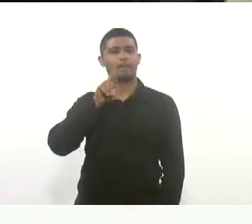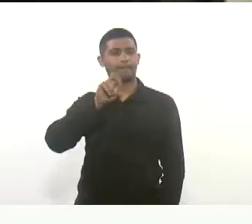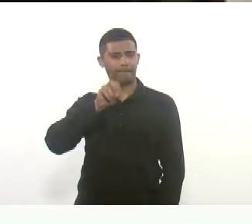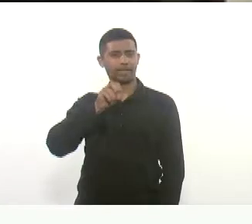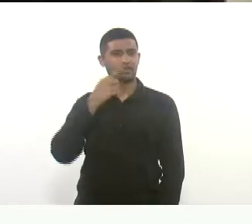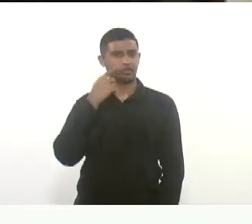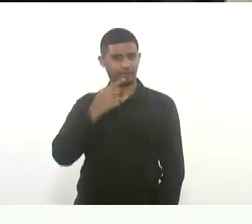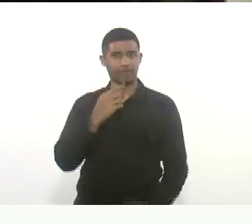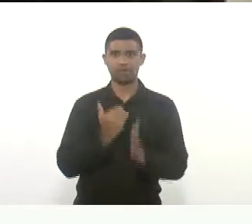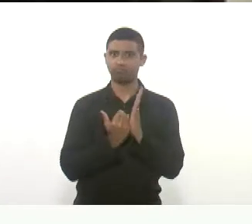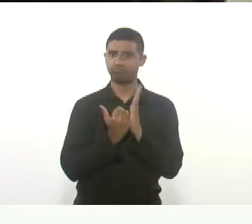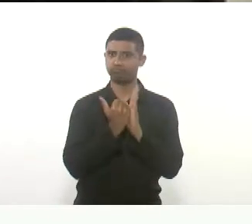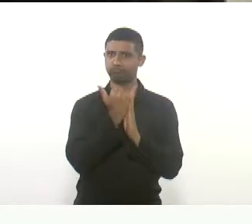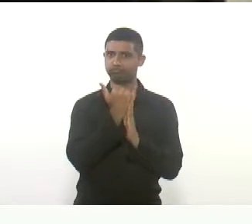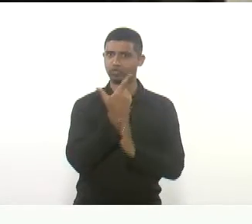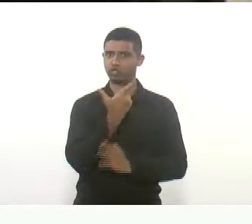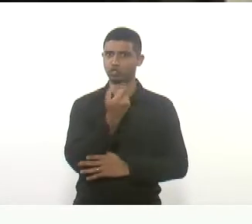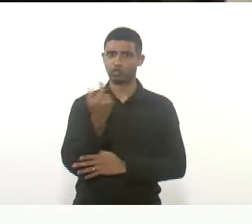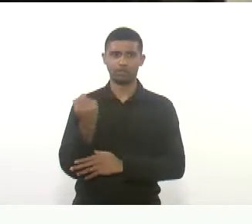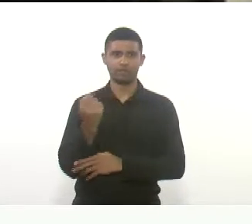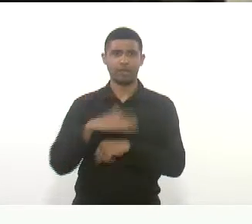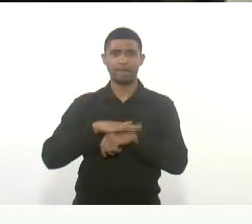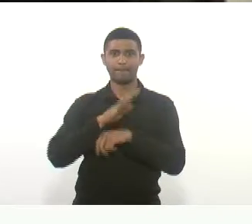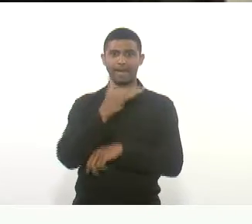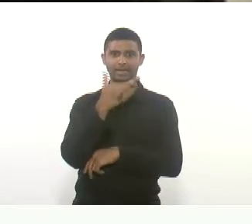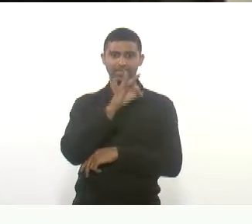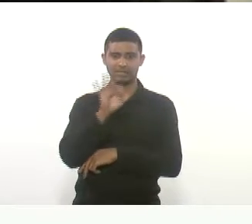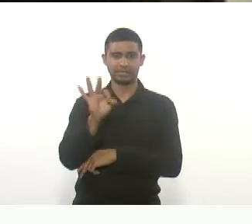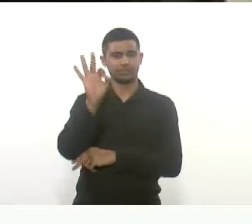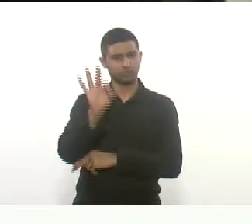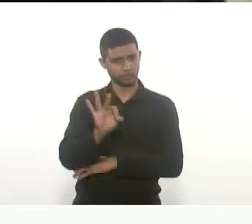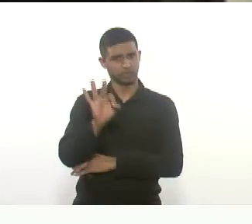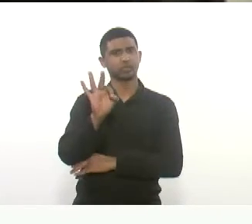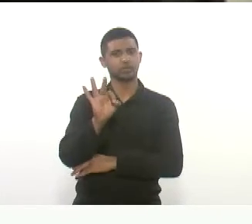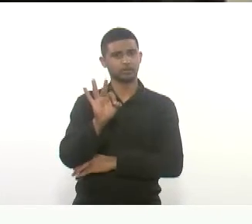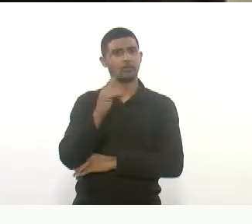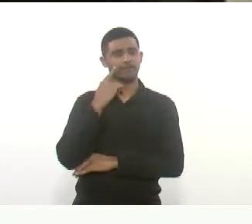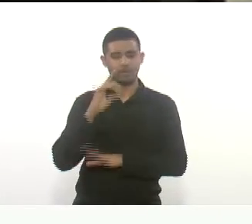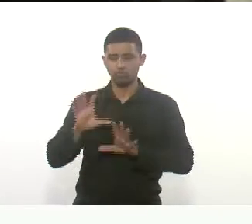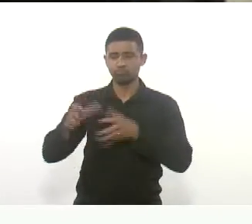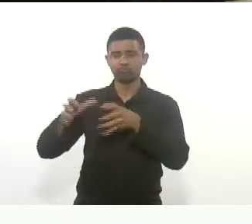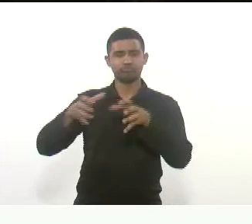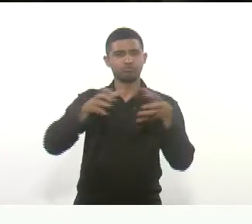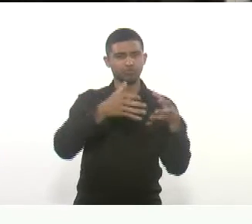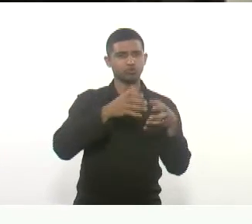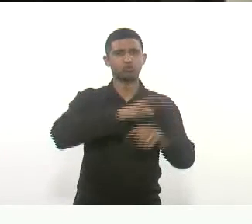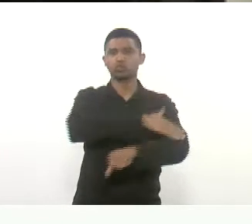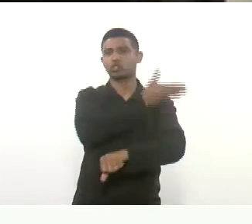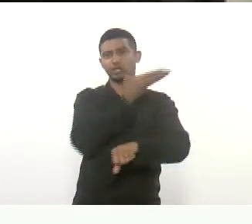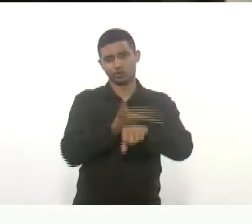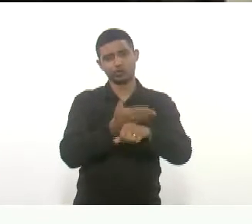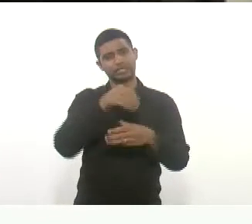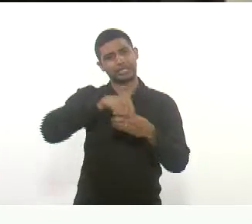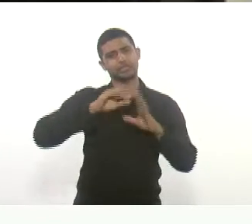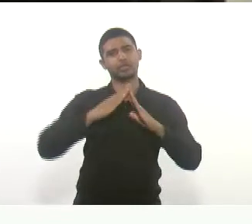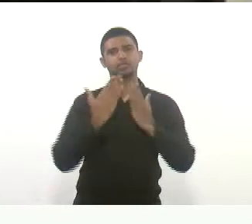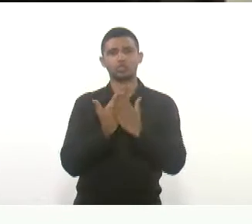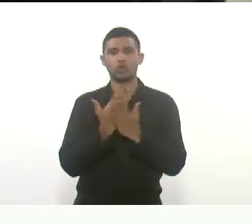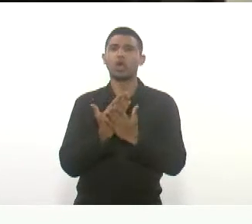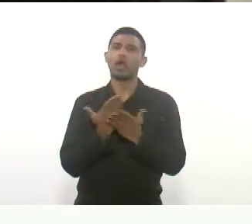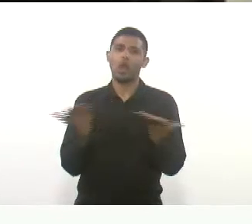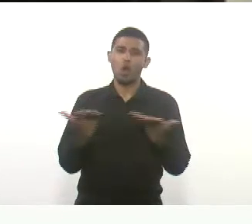ano de 2020 de mais de 100% de turmas de tempo integral em relação ao que existe hoje, saindo